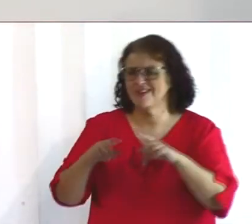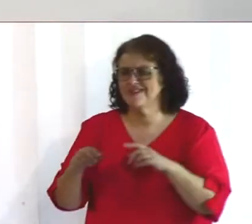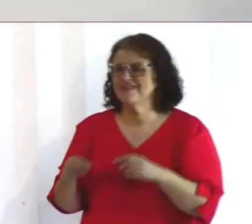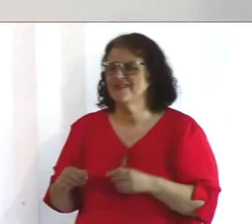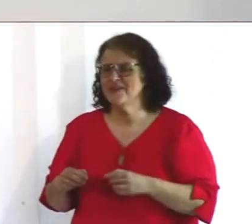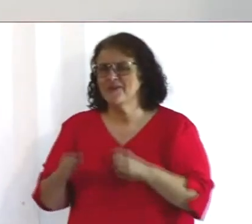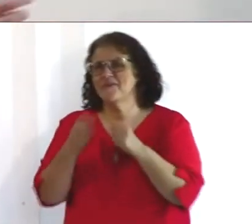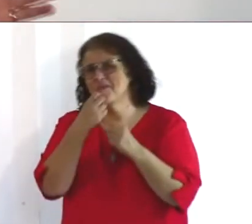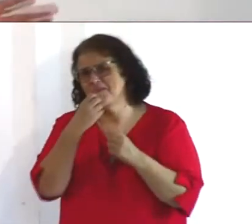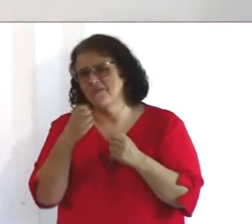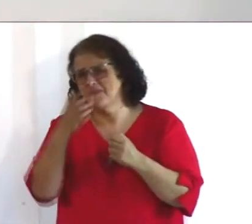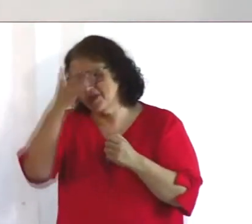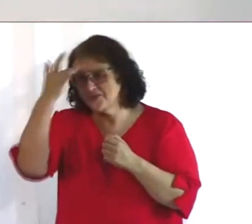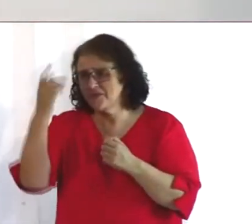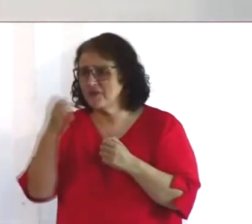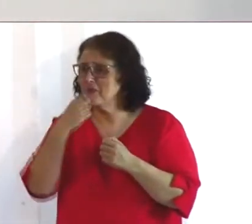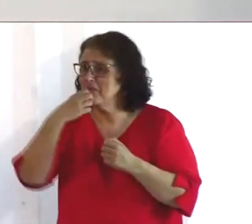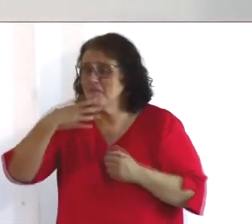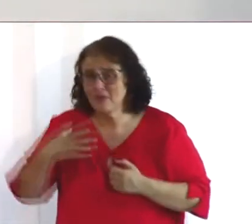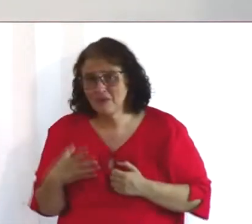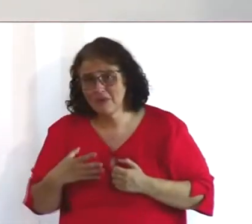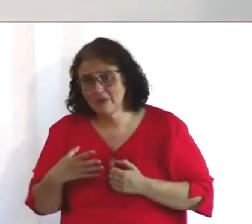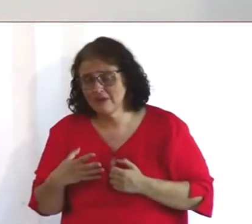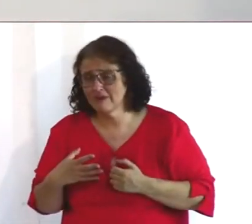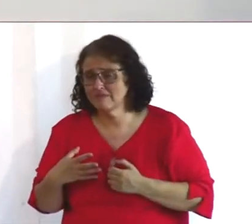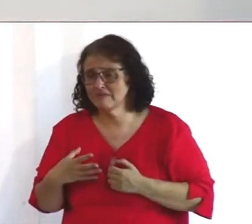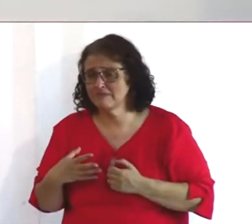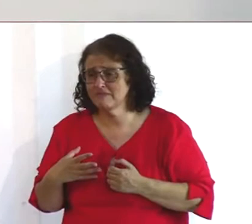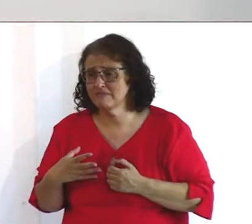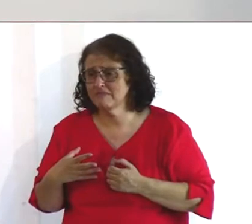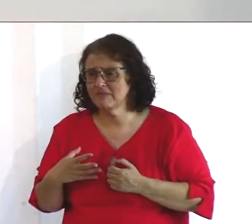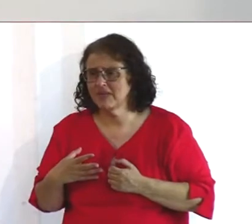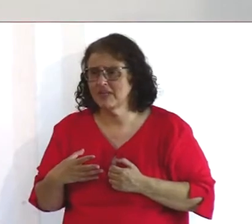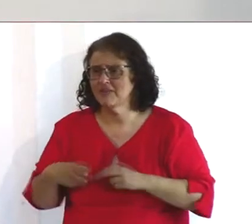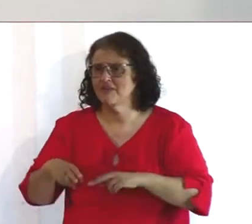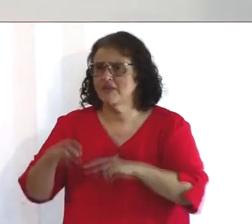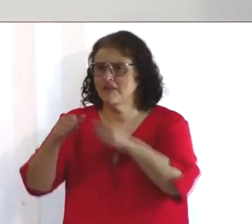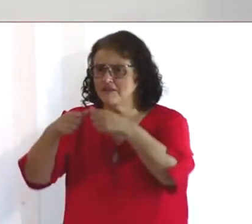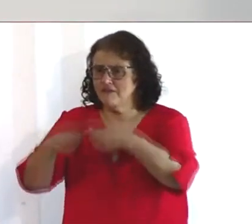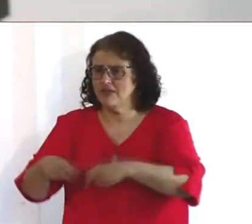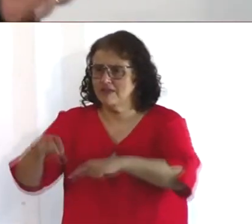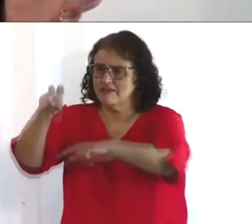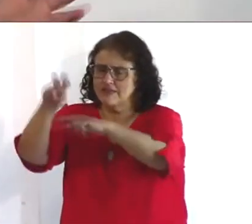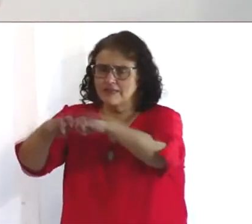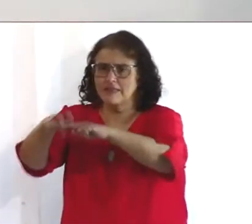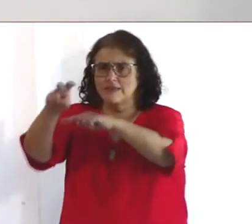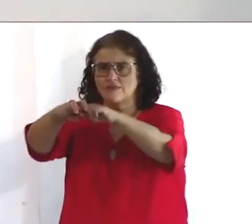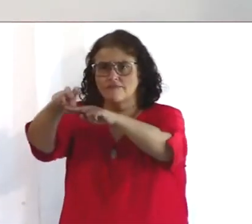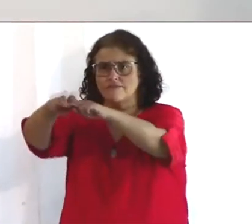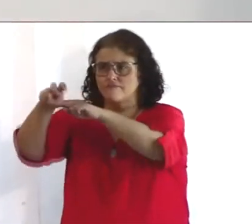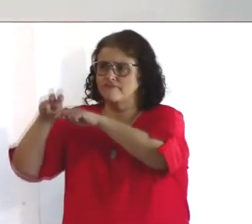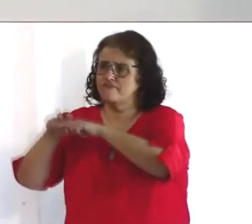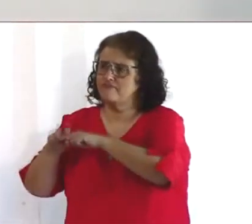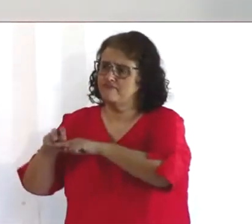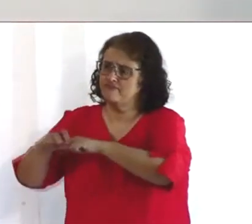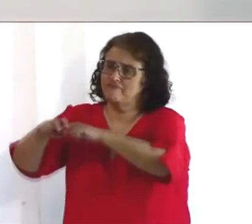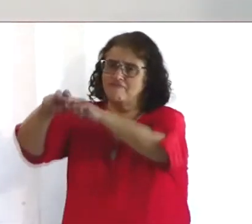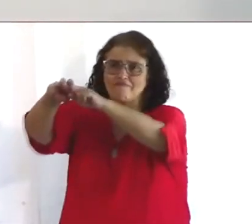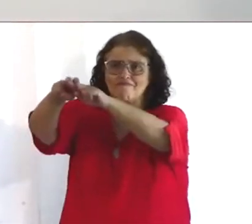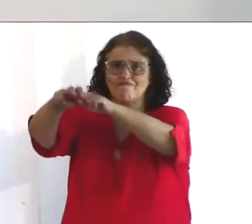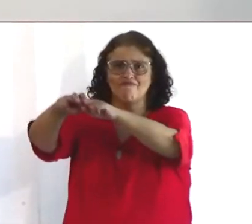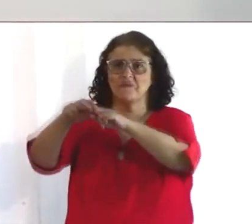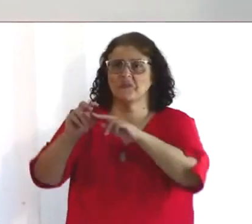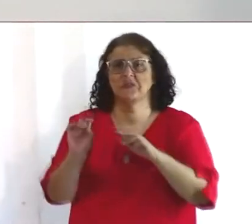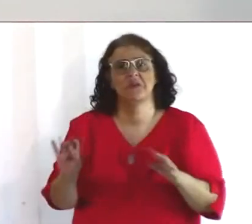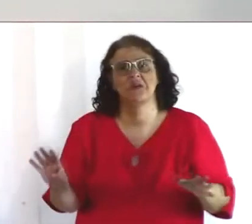E a pessoa pode pensar, eu não sou doente, mas então por que eu não tenho força para servir? E os dons e talentos que o Senhor Deus me deu?